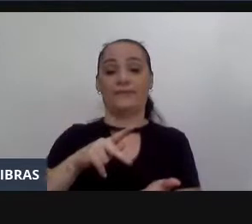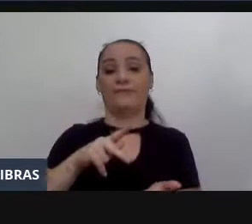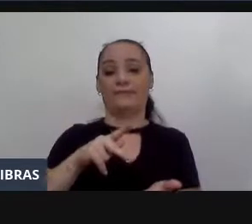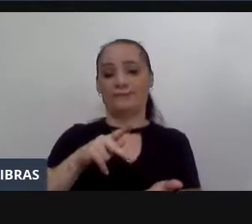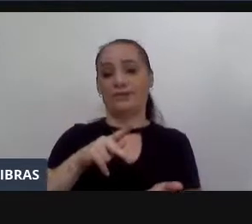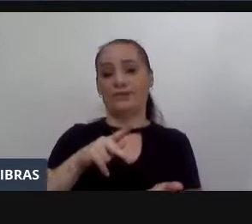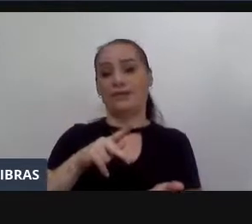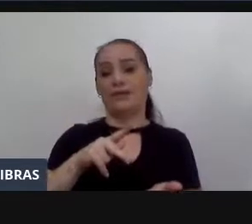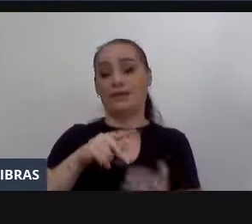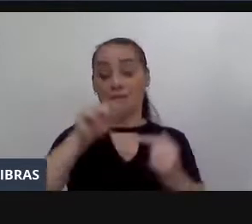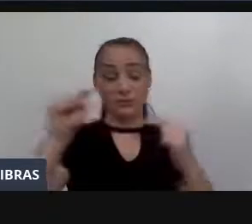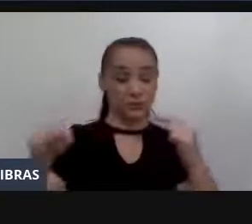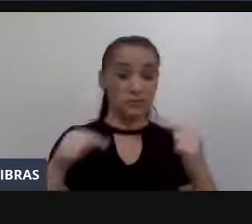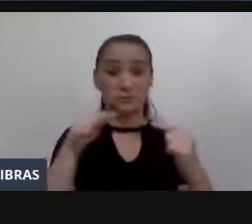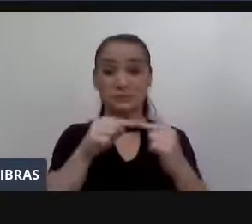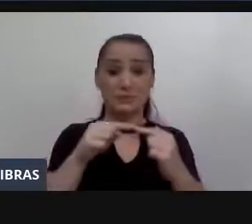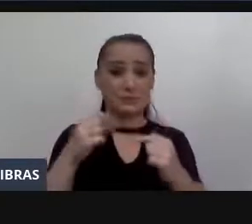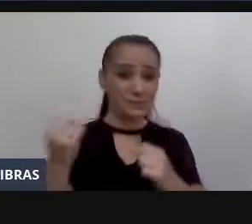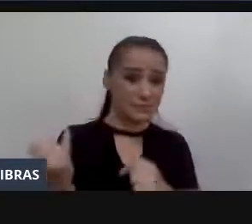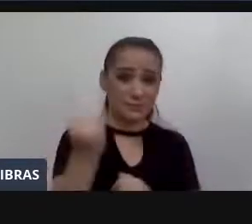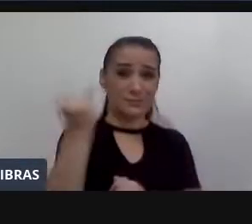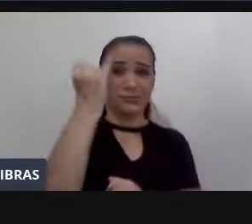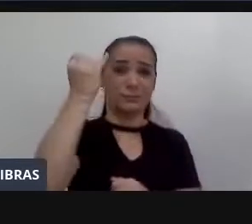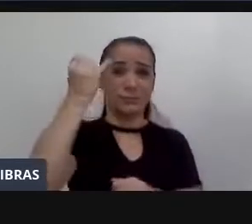a missão mais importante